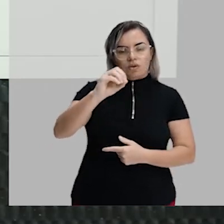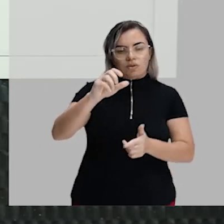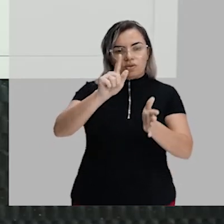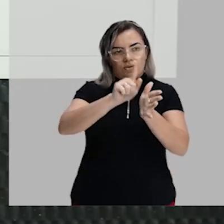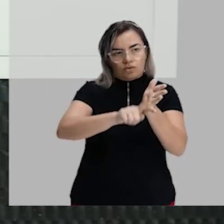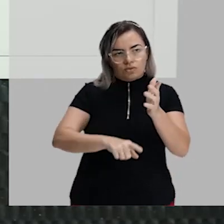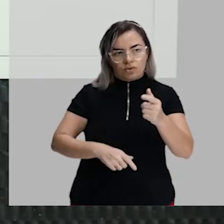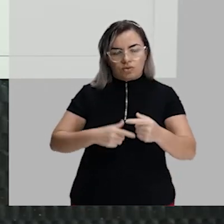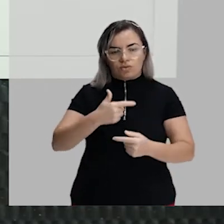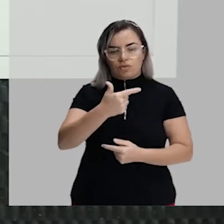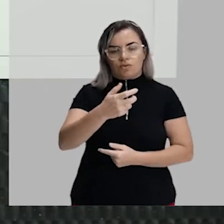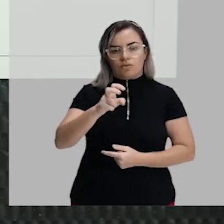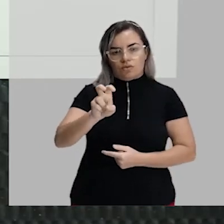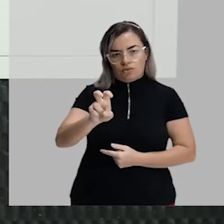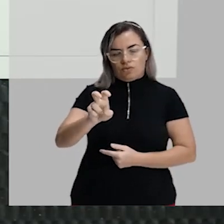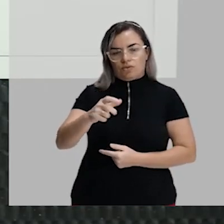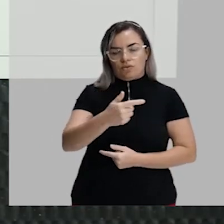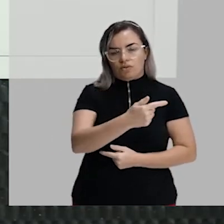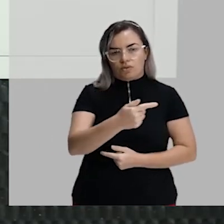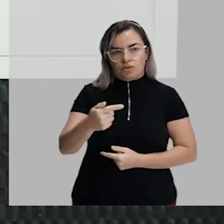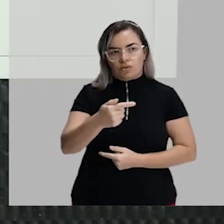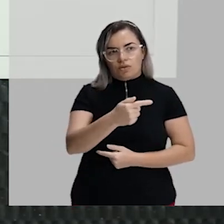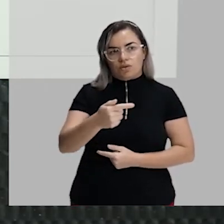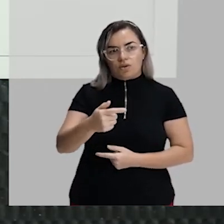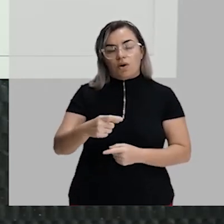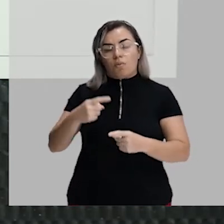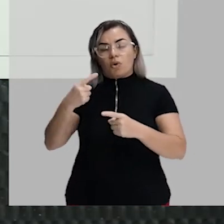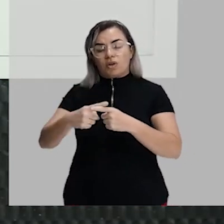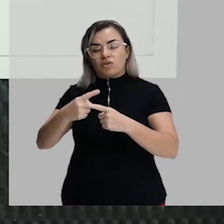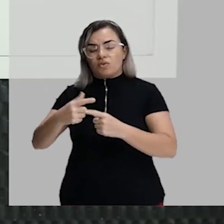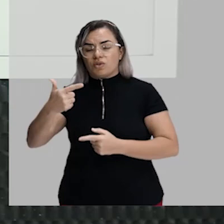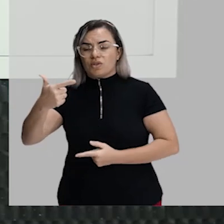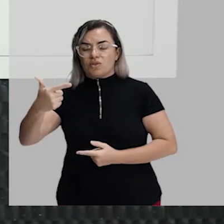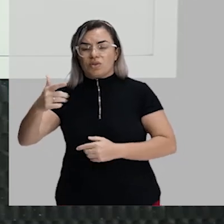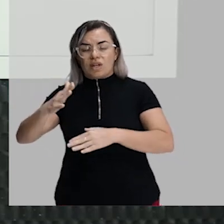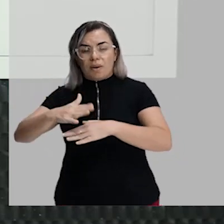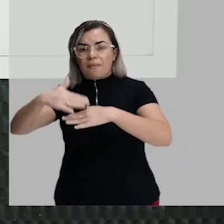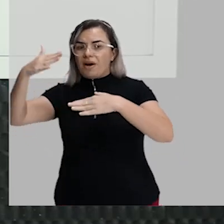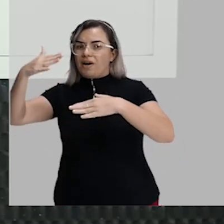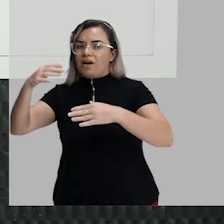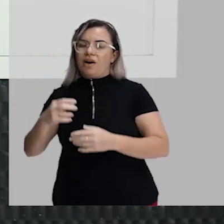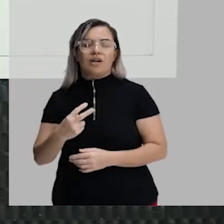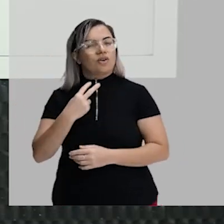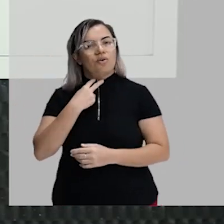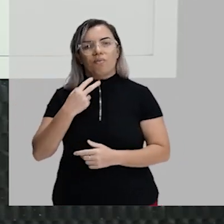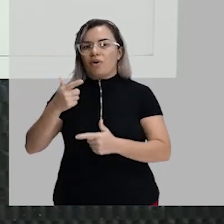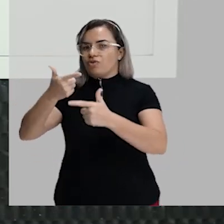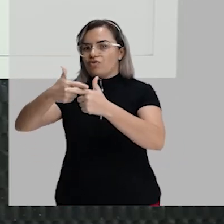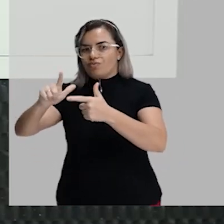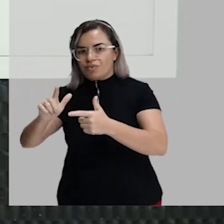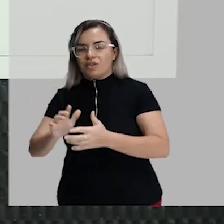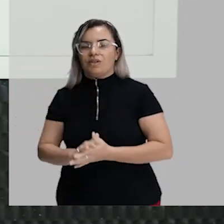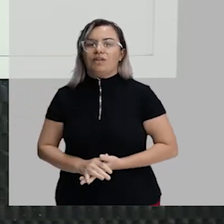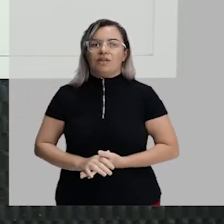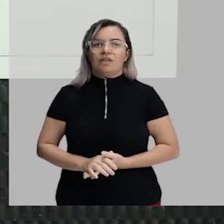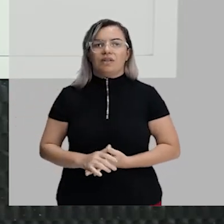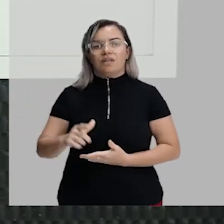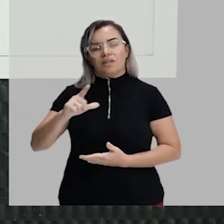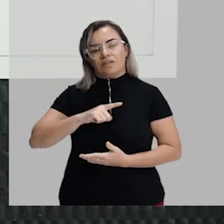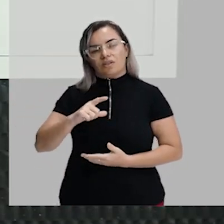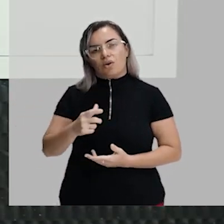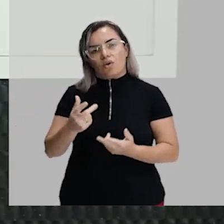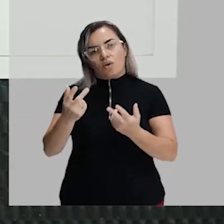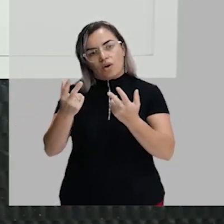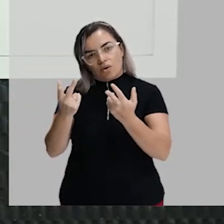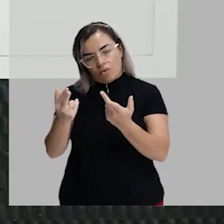passaria do 40. Porque ficaria 25 vezes 2, 50. 50 é maior do que 40. Então tem que ser um número ou igual a 40 ou menor.